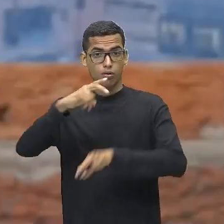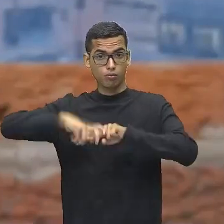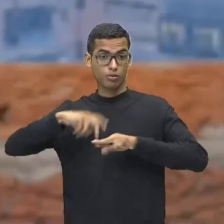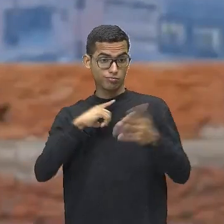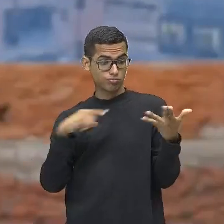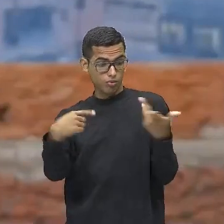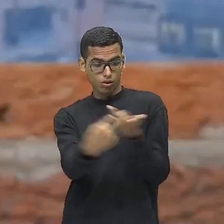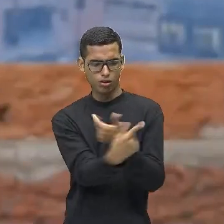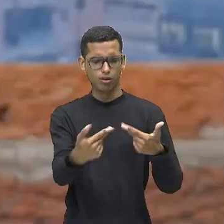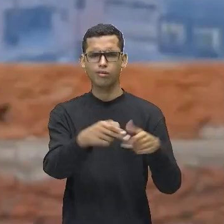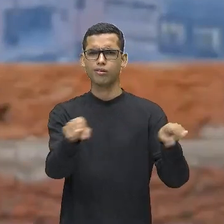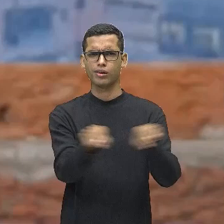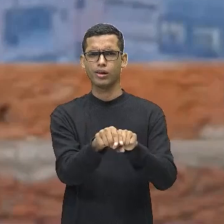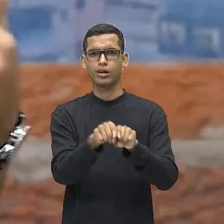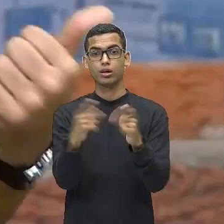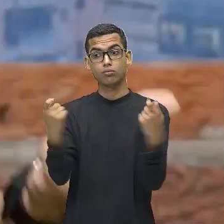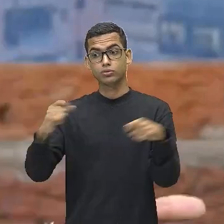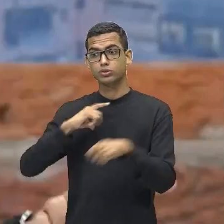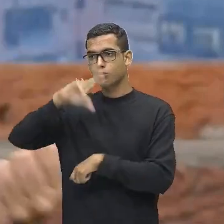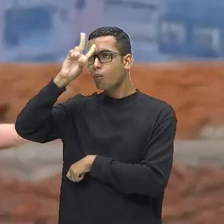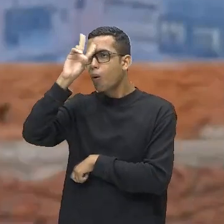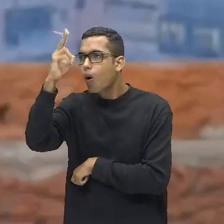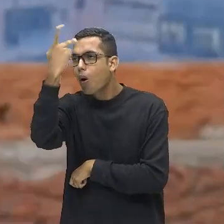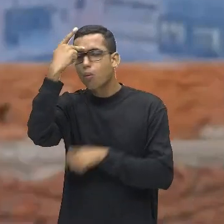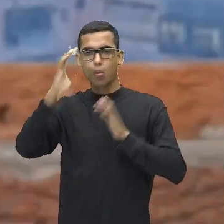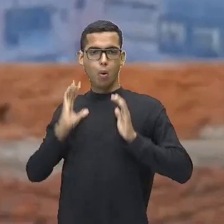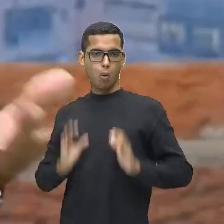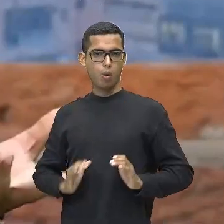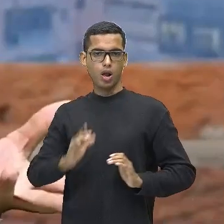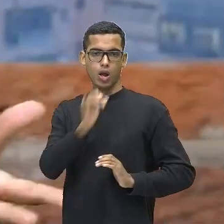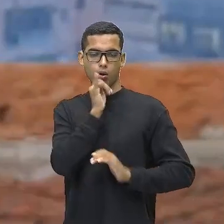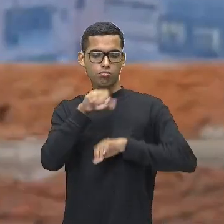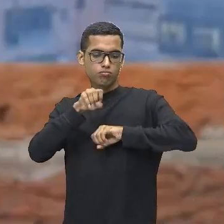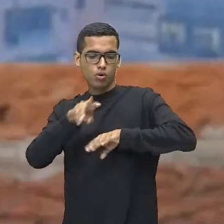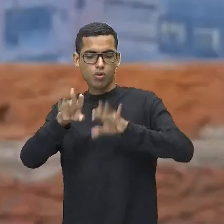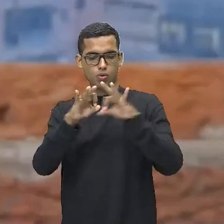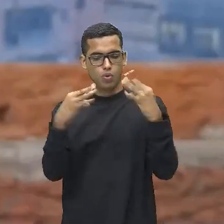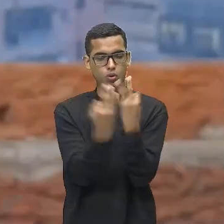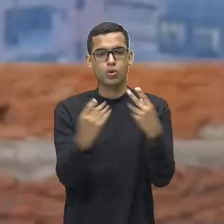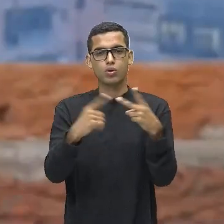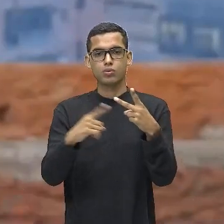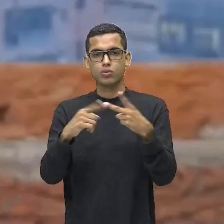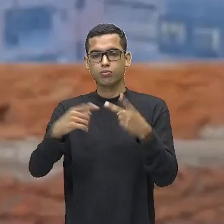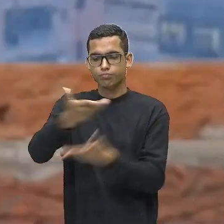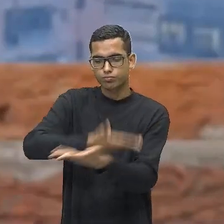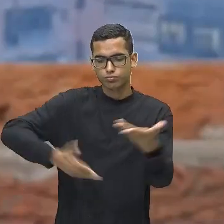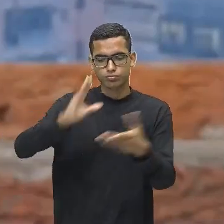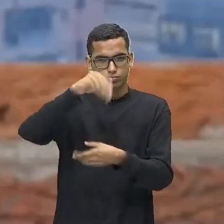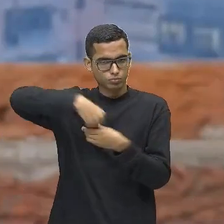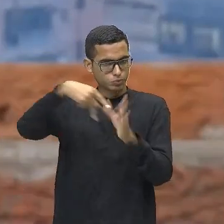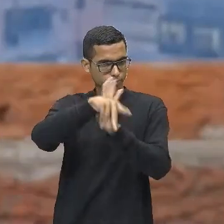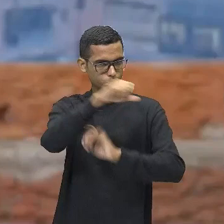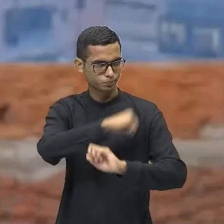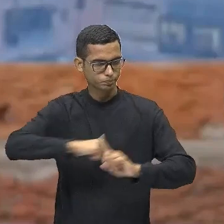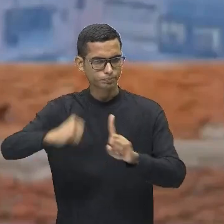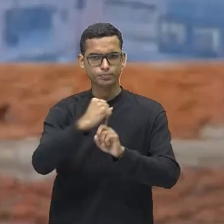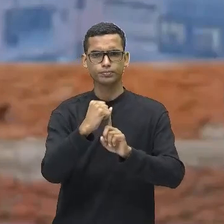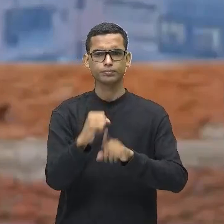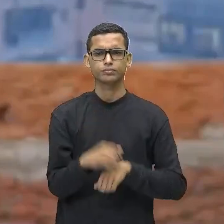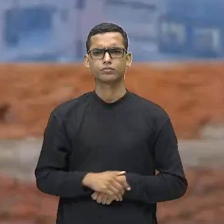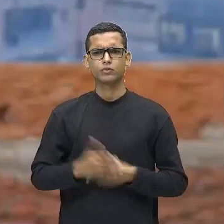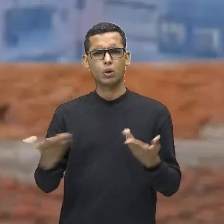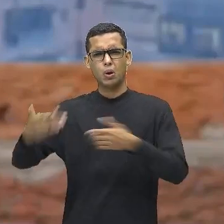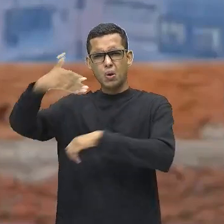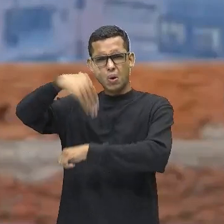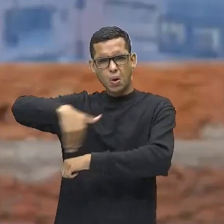moldar o comportamento de uma criança, como educação familiar e a própria interação social, Culpar